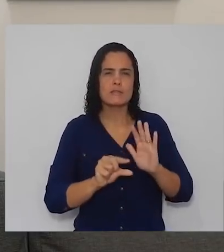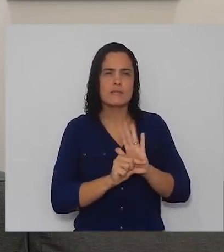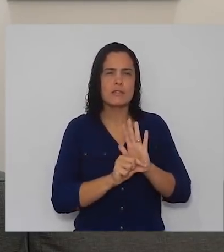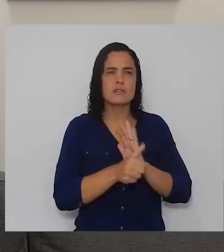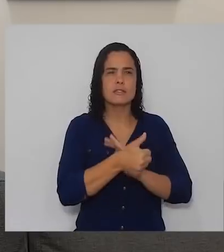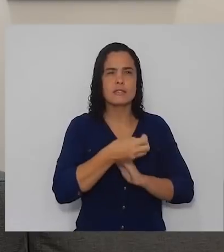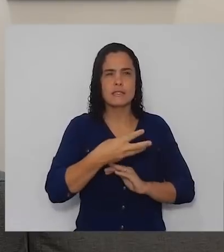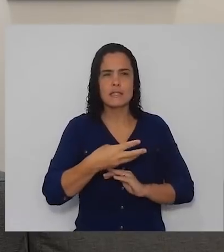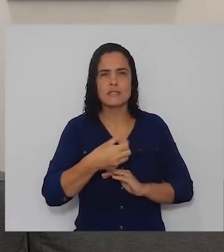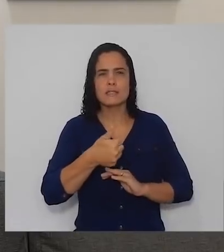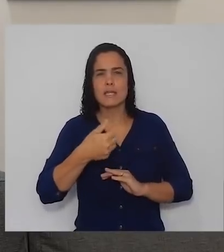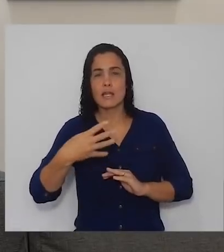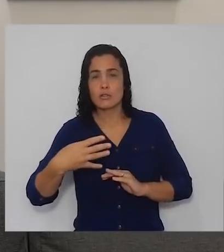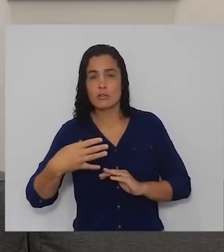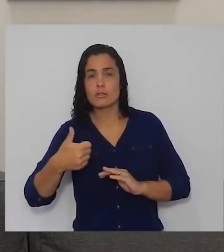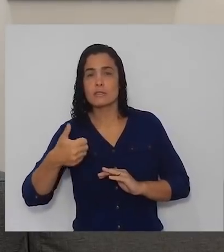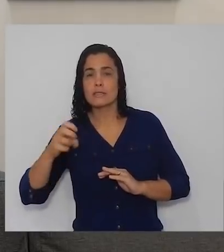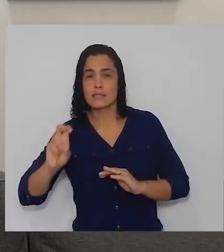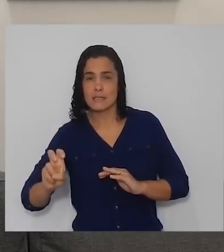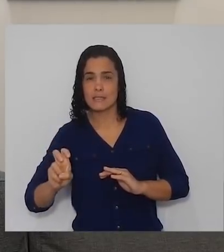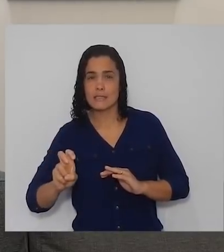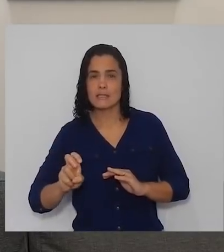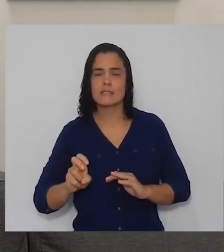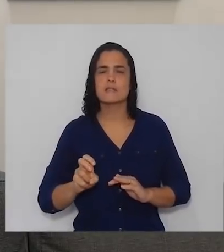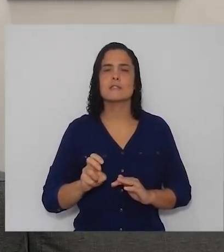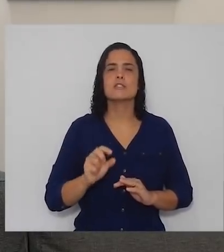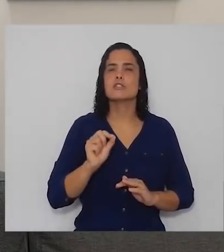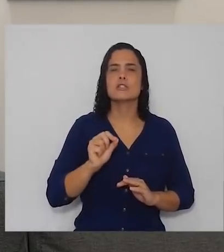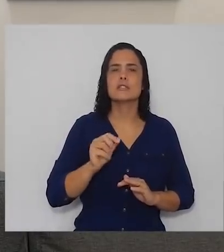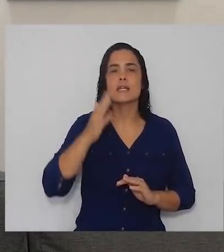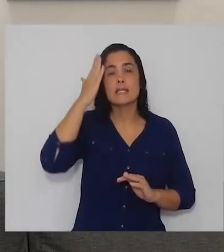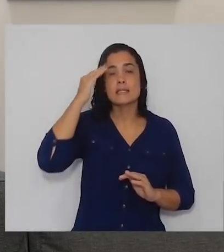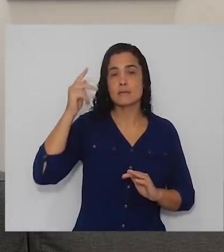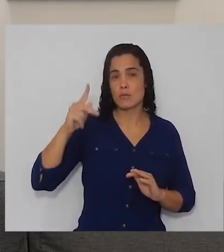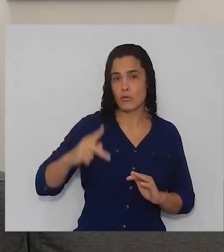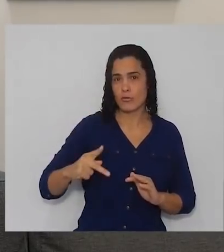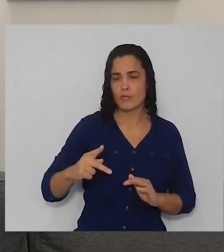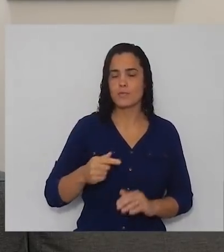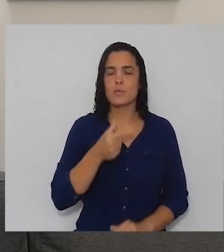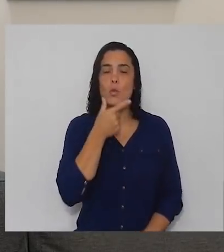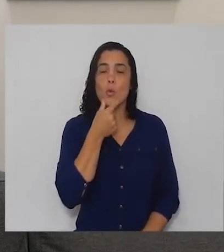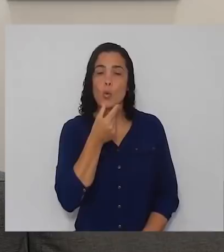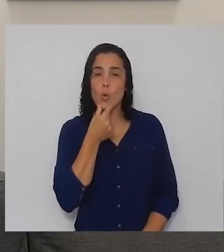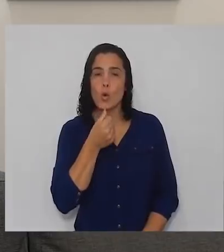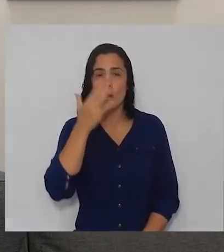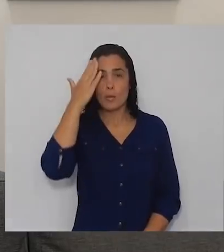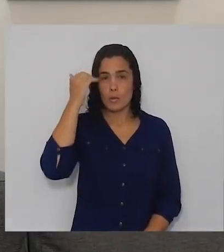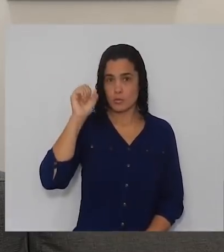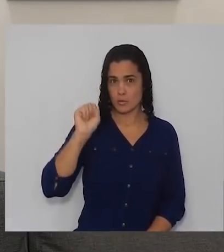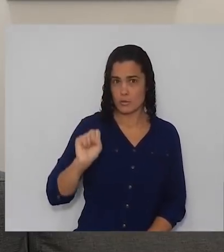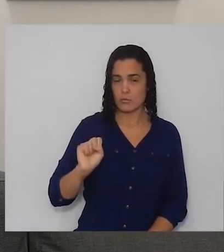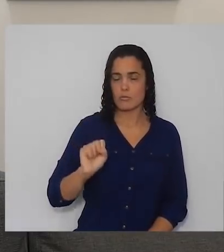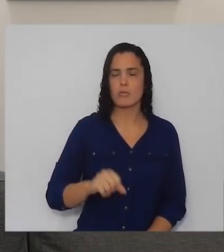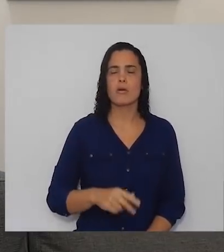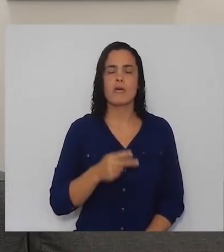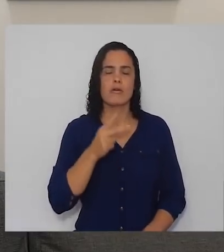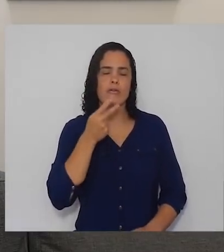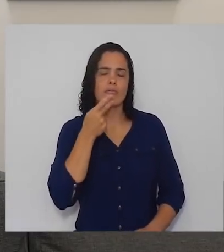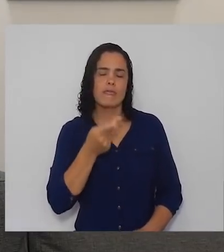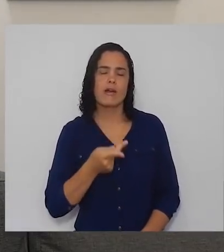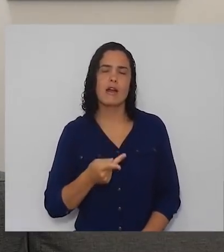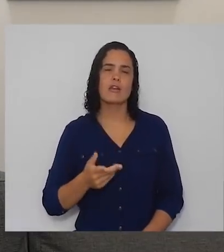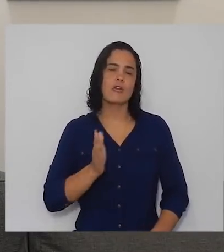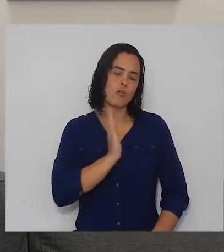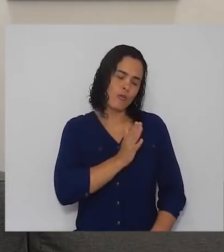13, 14 e 15. O rei Salomão, sábio Salomão, reflete sobre a alegria do coração. Ele